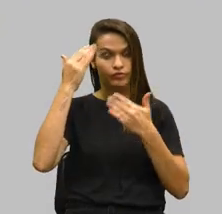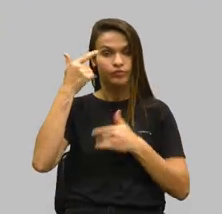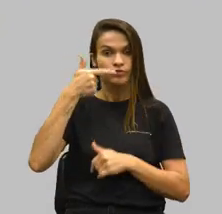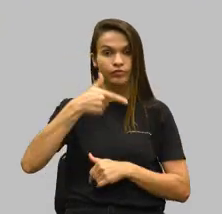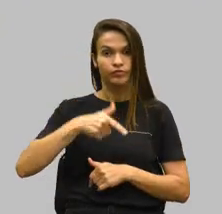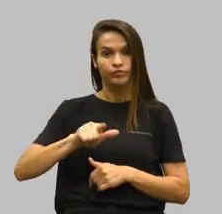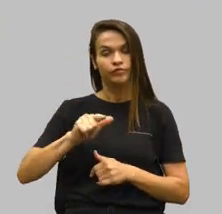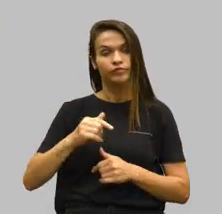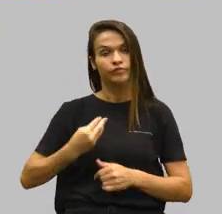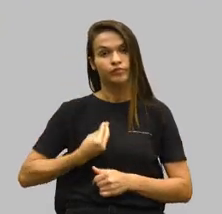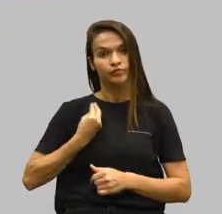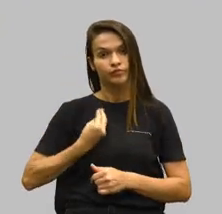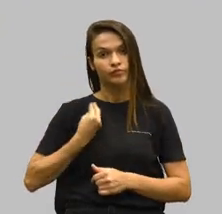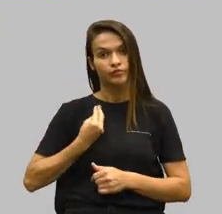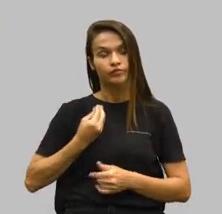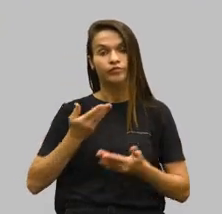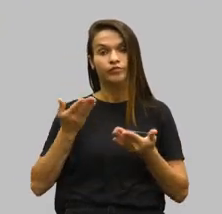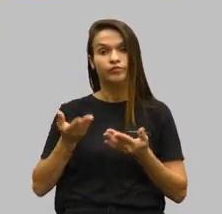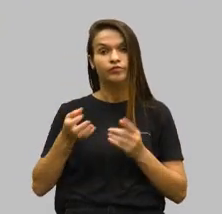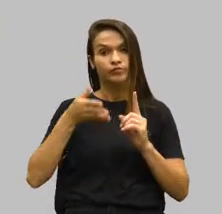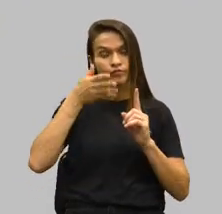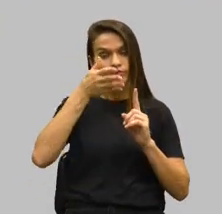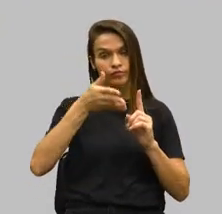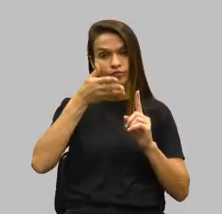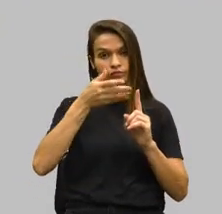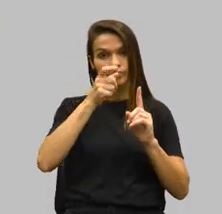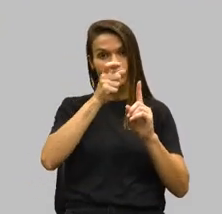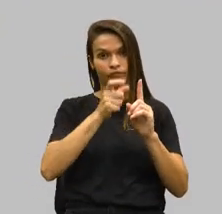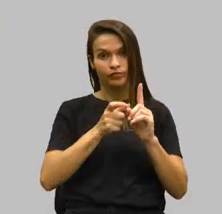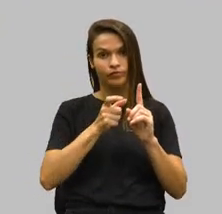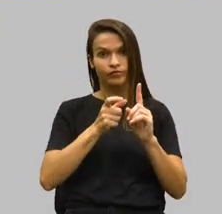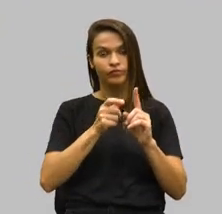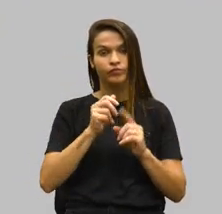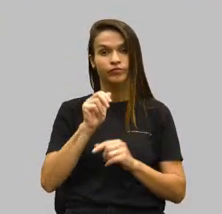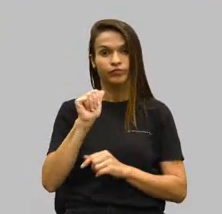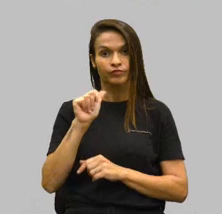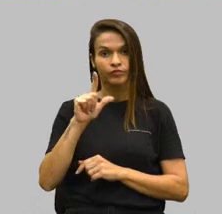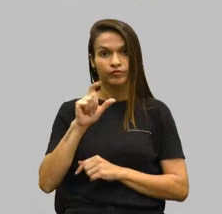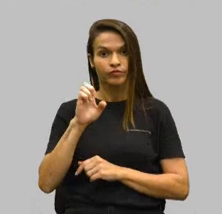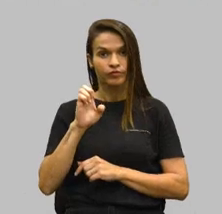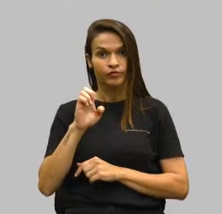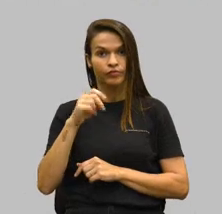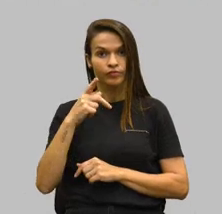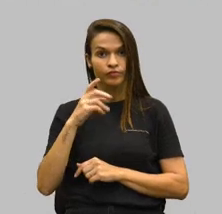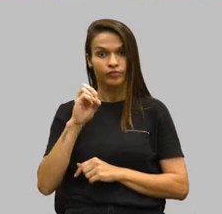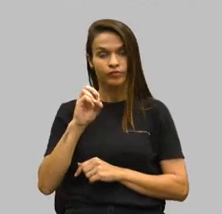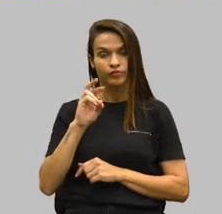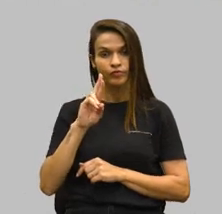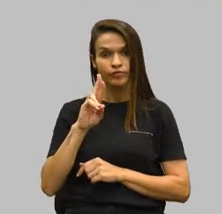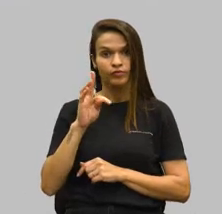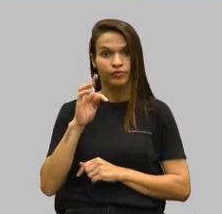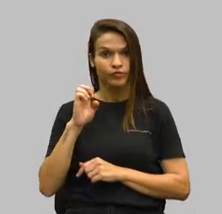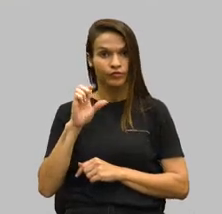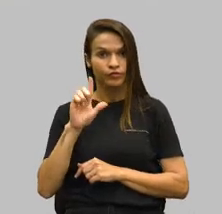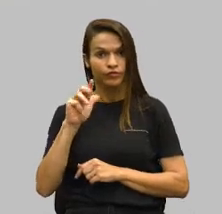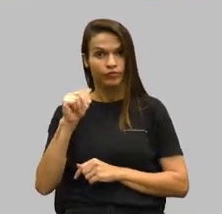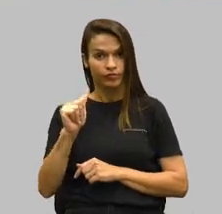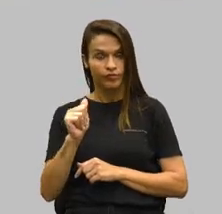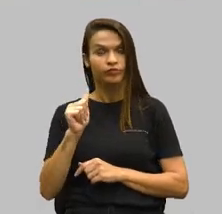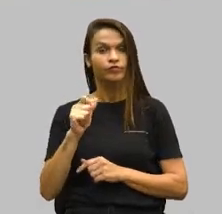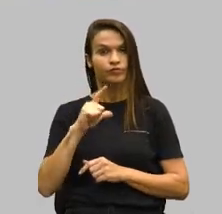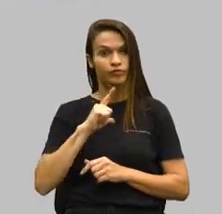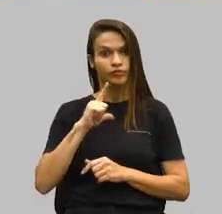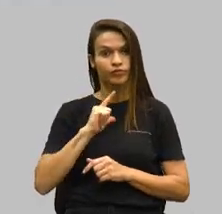a presença e passo a palavra à excelentíssima senhora Alê Portela que disporá de 20 minutos para sua